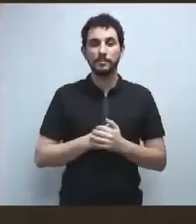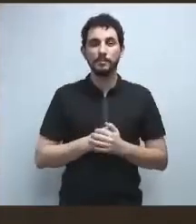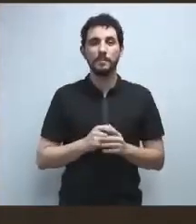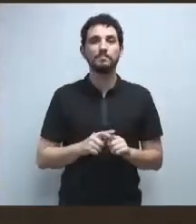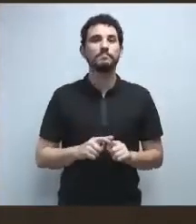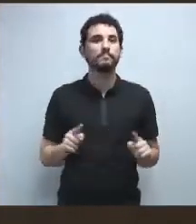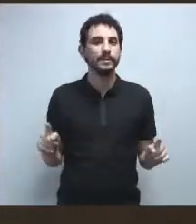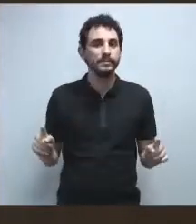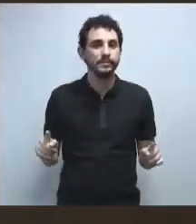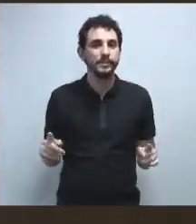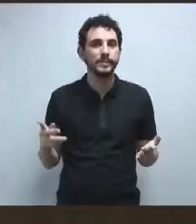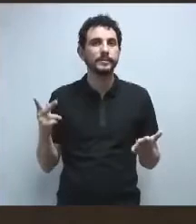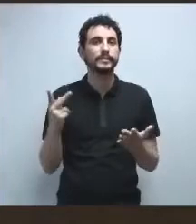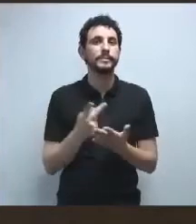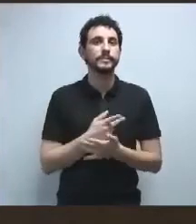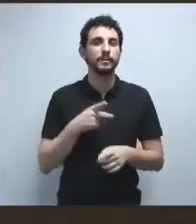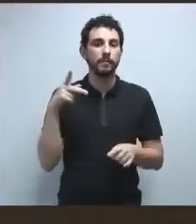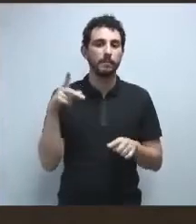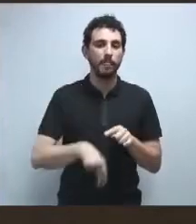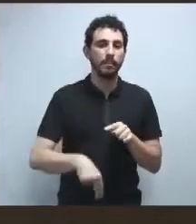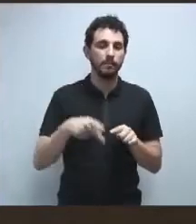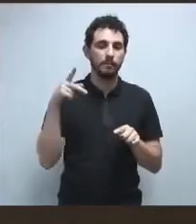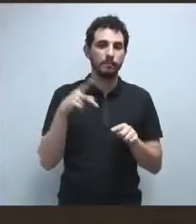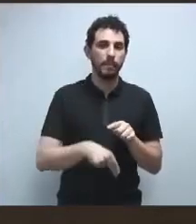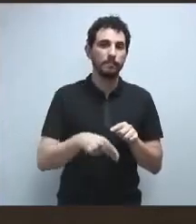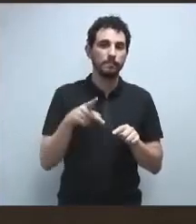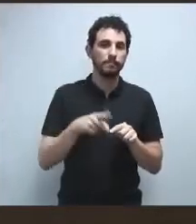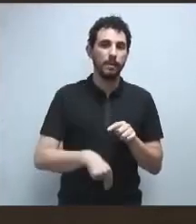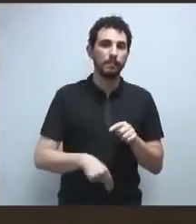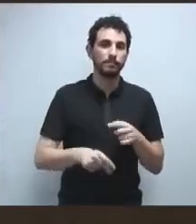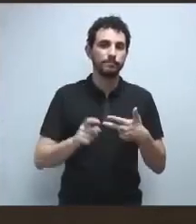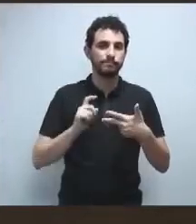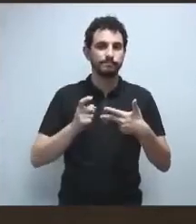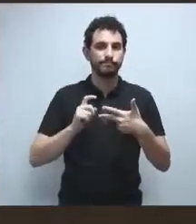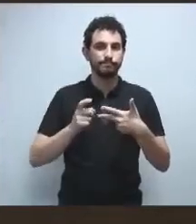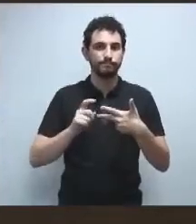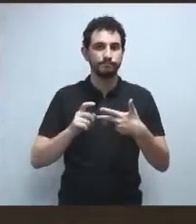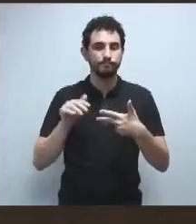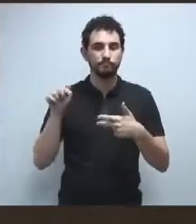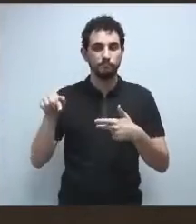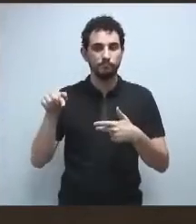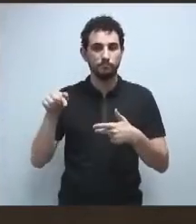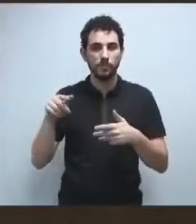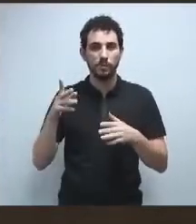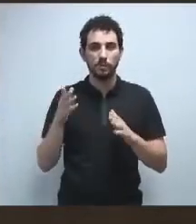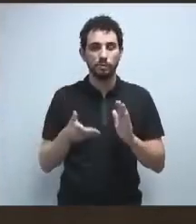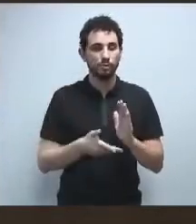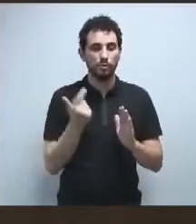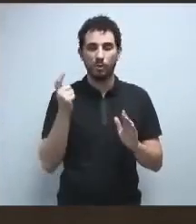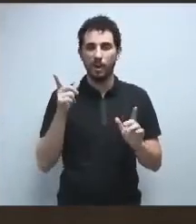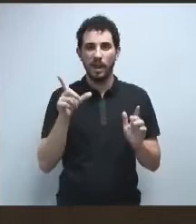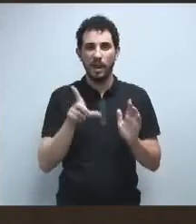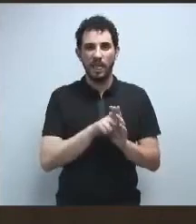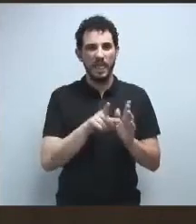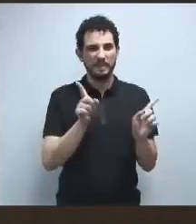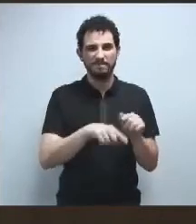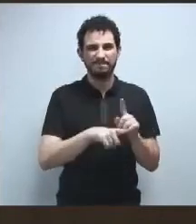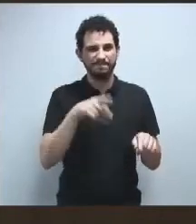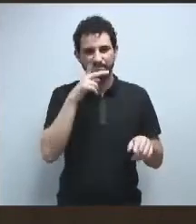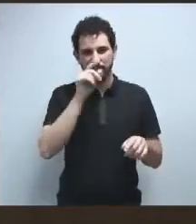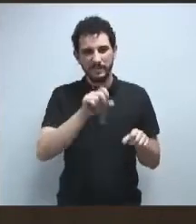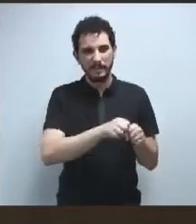vitimada por vetos do poder executivo que mutilaram a lei e criaram uma frustração